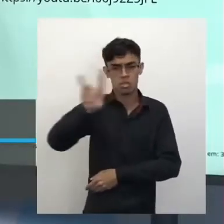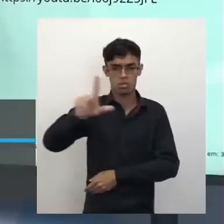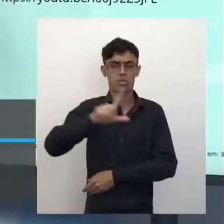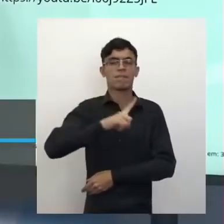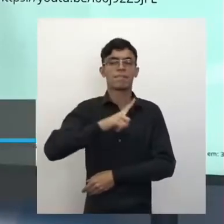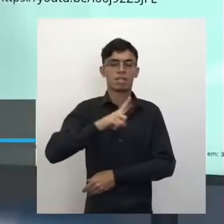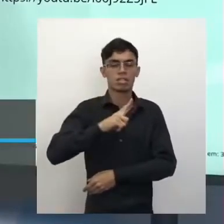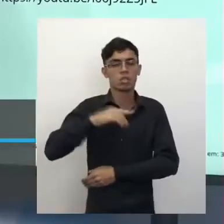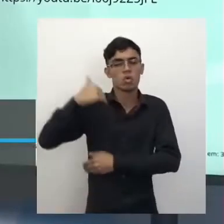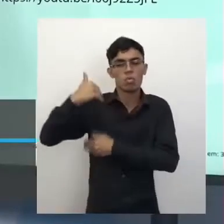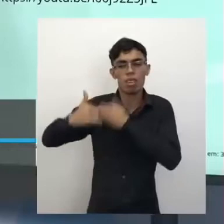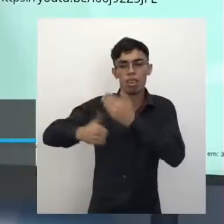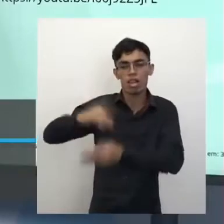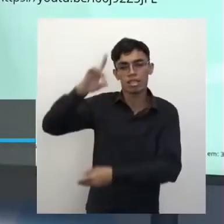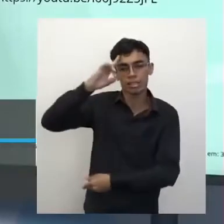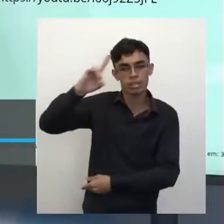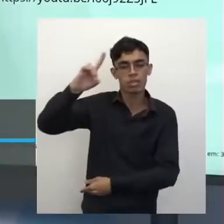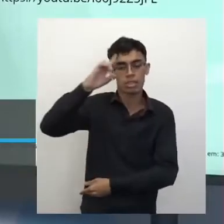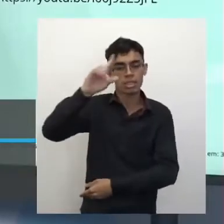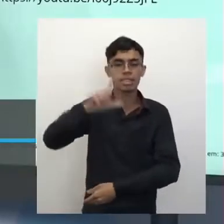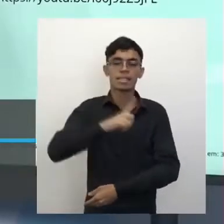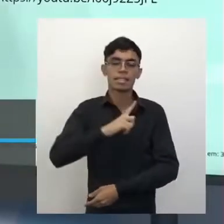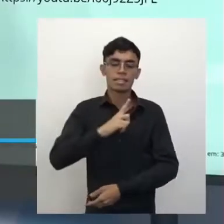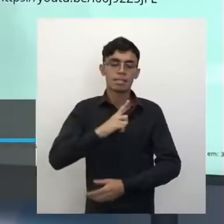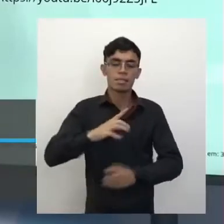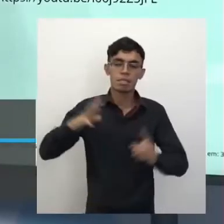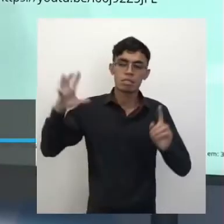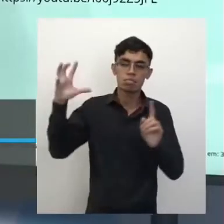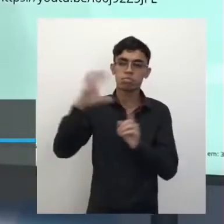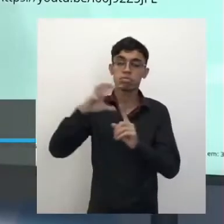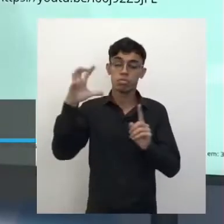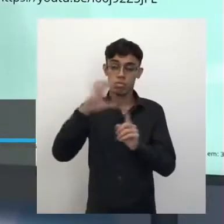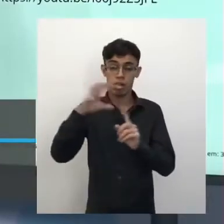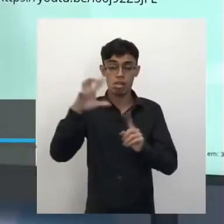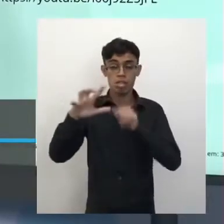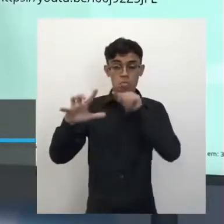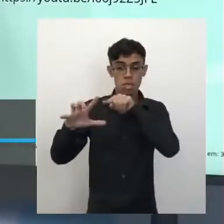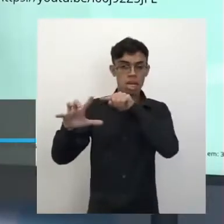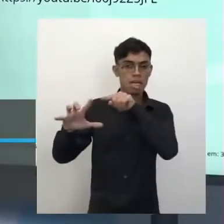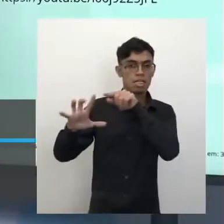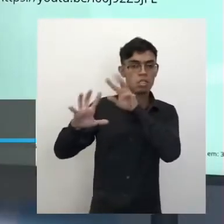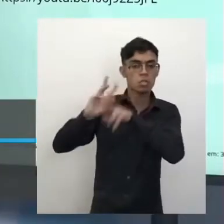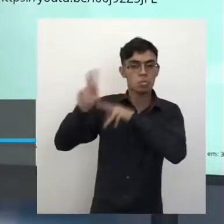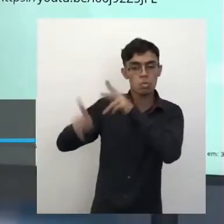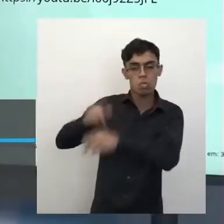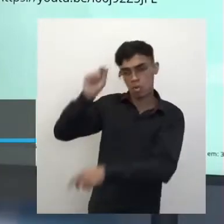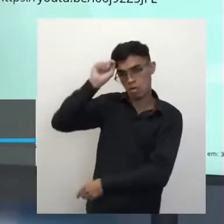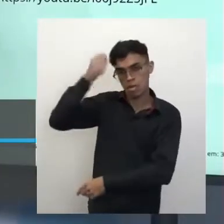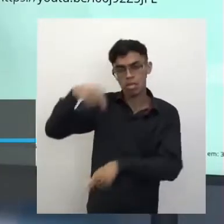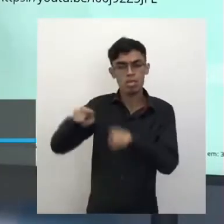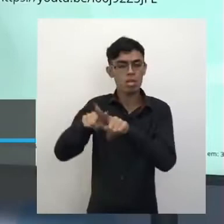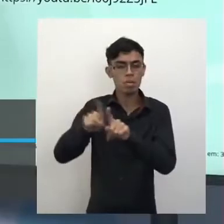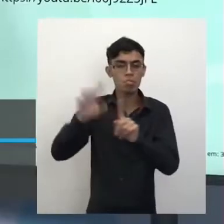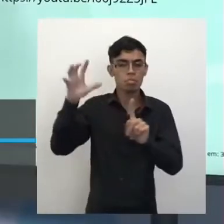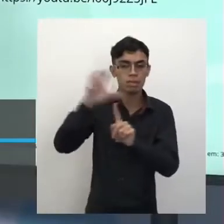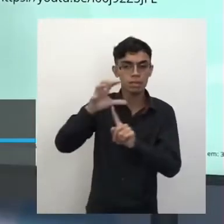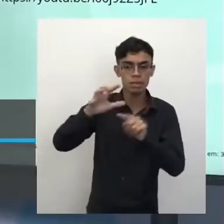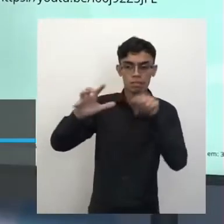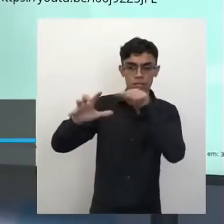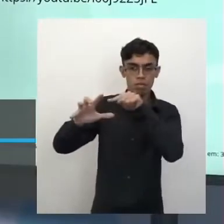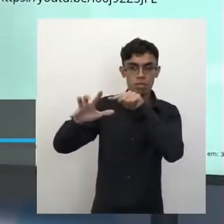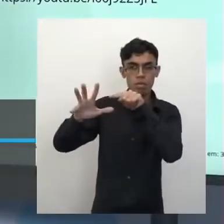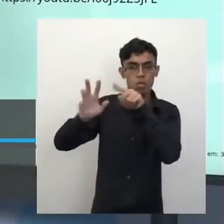o nosso cotidiano aí, nós temos muita influência africana e muita influência indígena, e que é interessante isso.